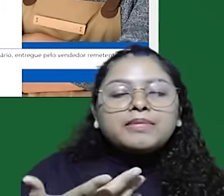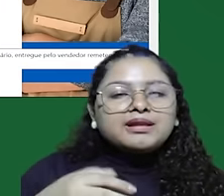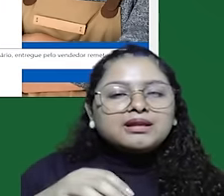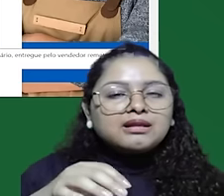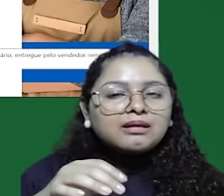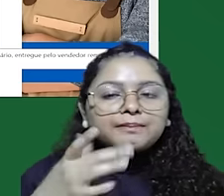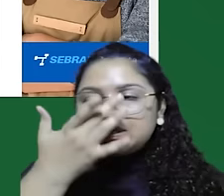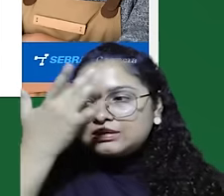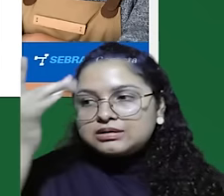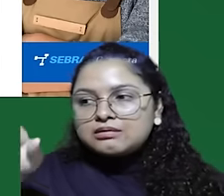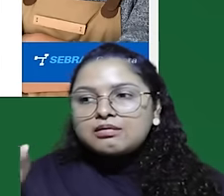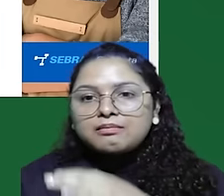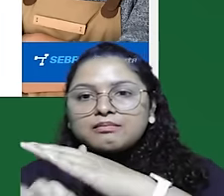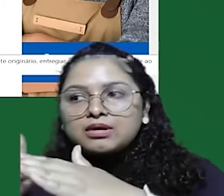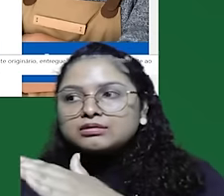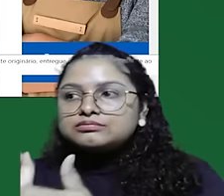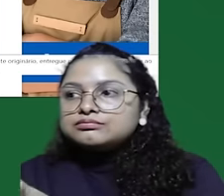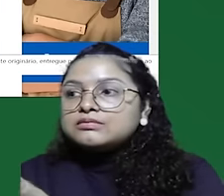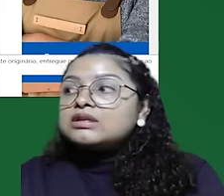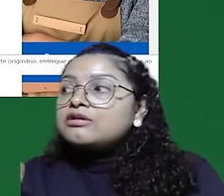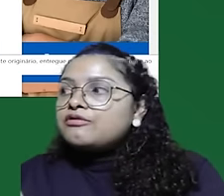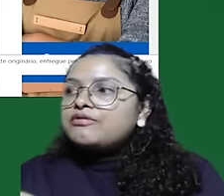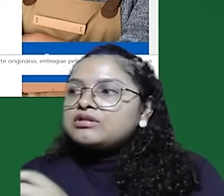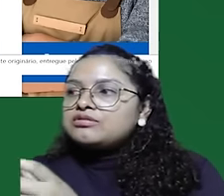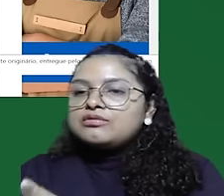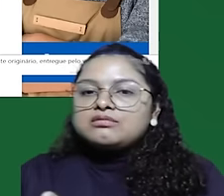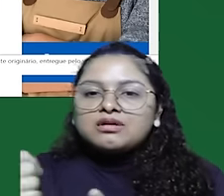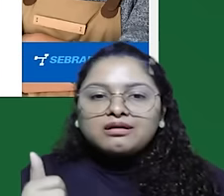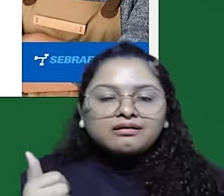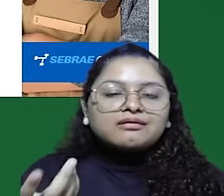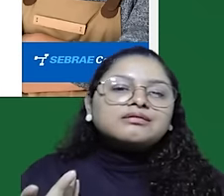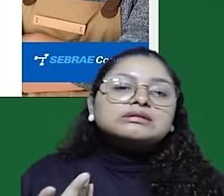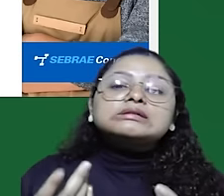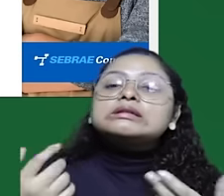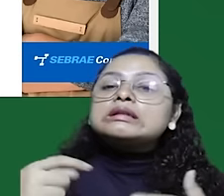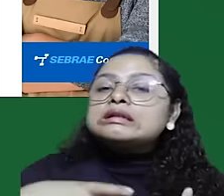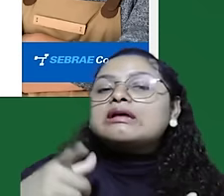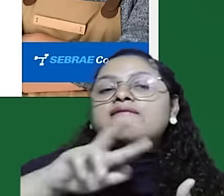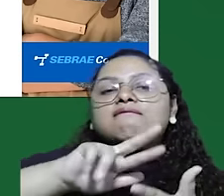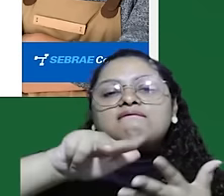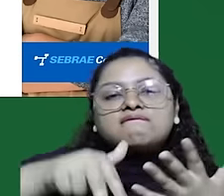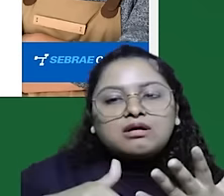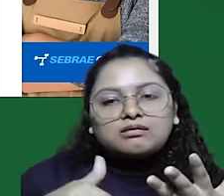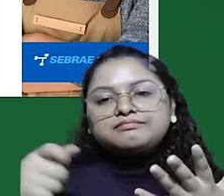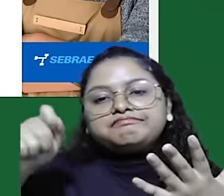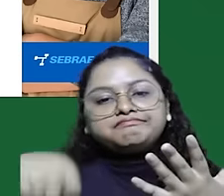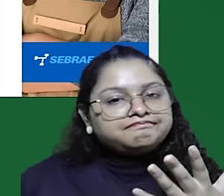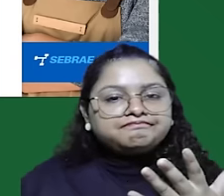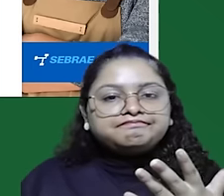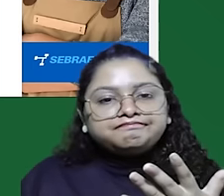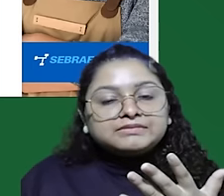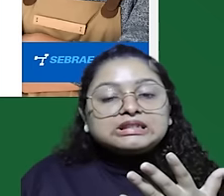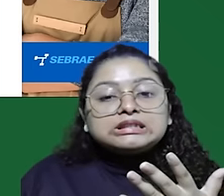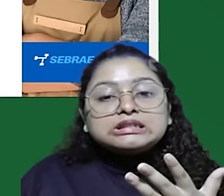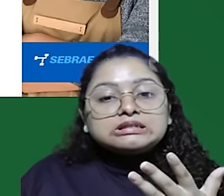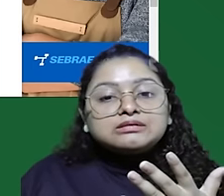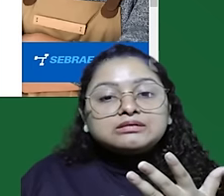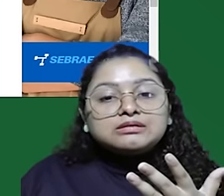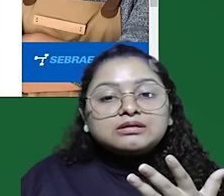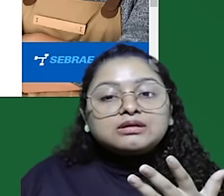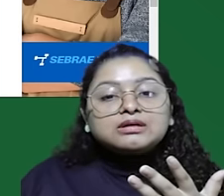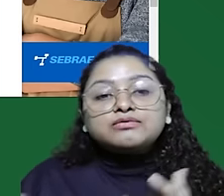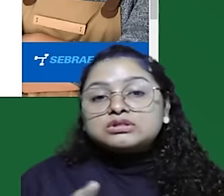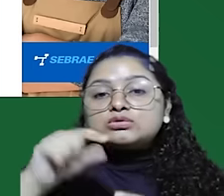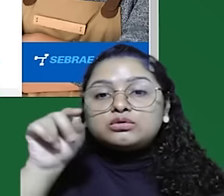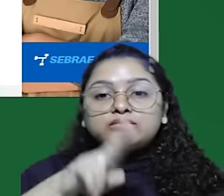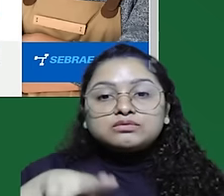originário entregue pelo vendedor Olha só então Existem várias possibilidades a dica é que você selecione a que a que